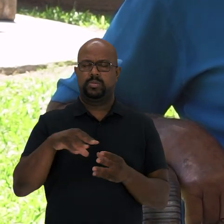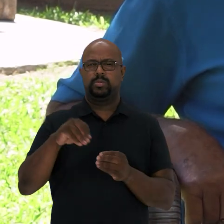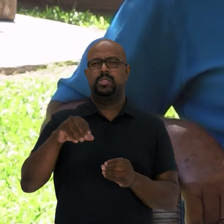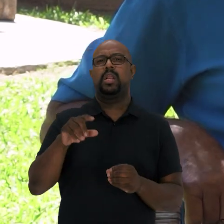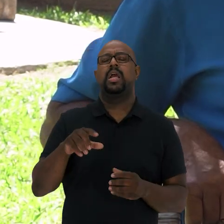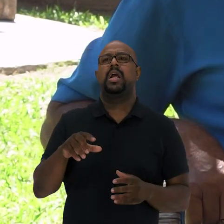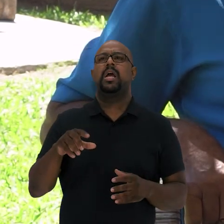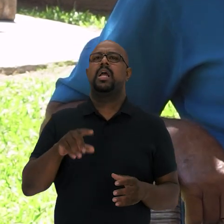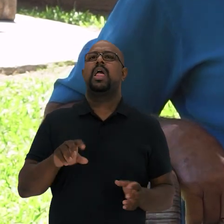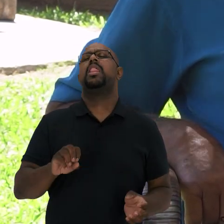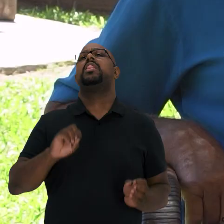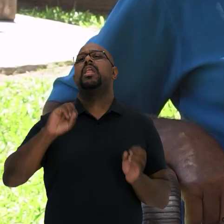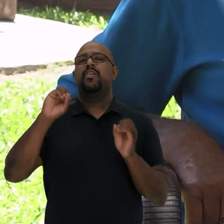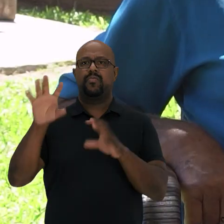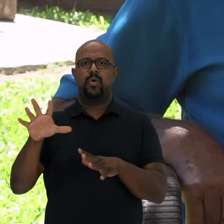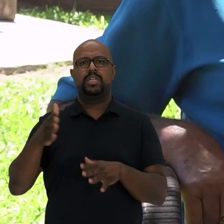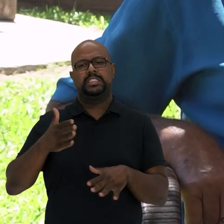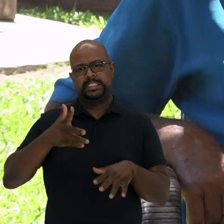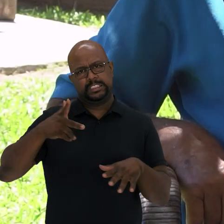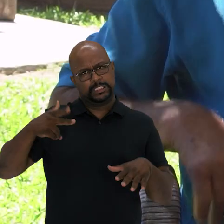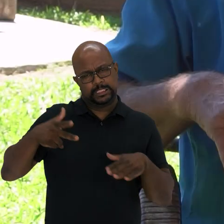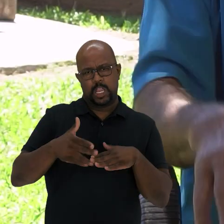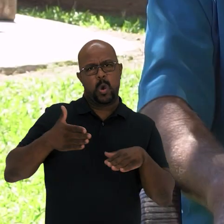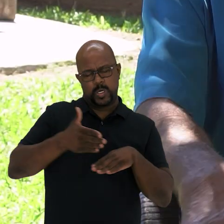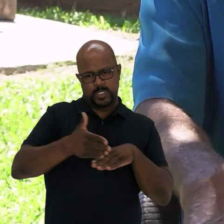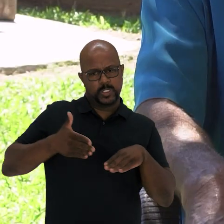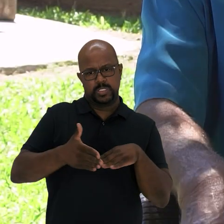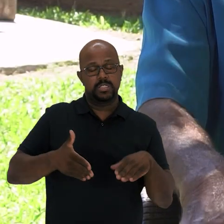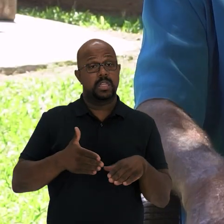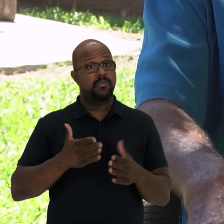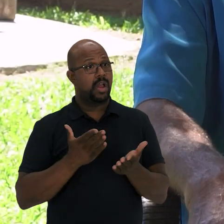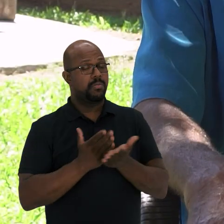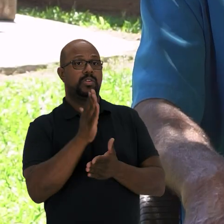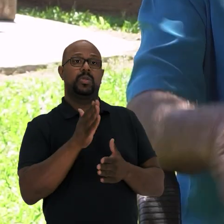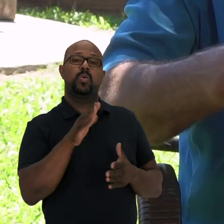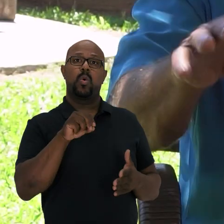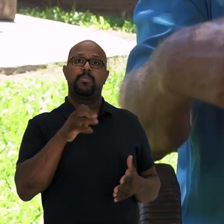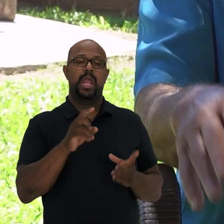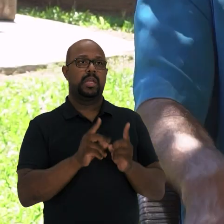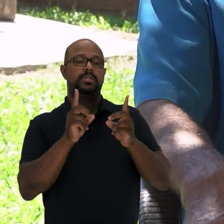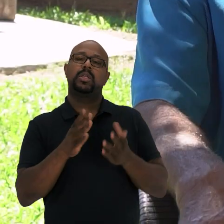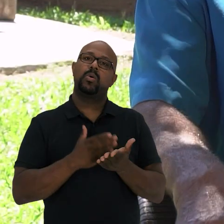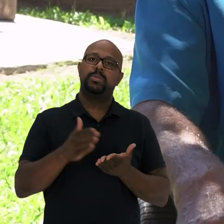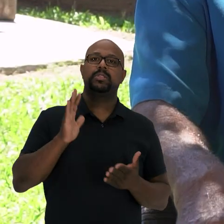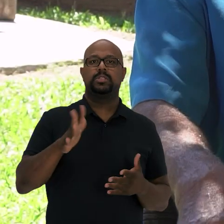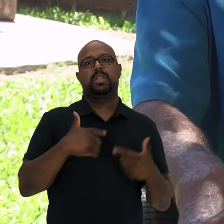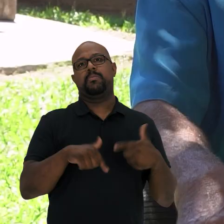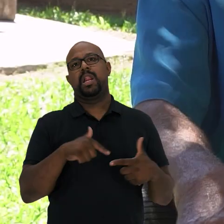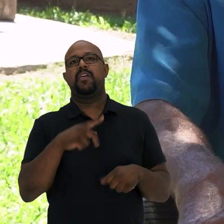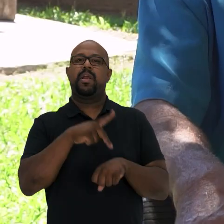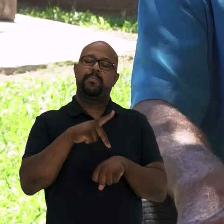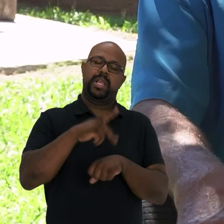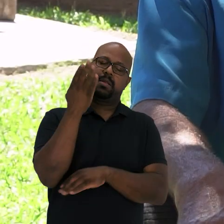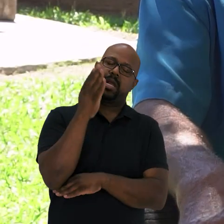até, inclusive. E levou, e cerrou, e teve aprovação no comércio, né? Aí eles começaram. Porque eles já